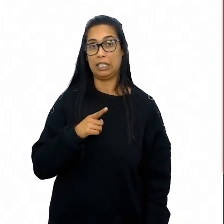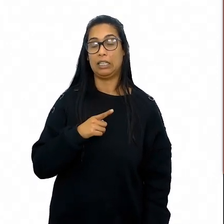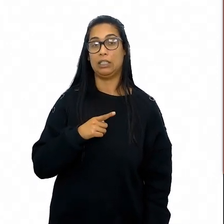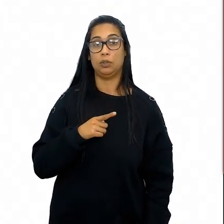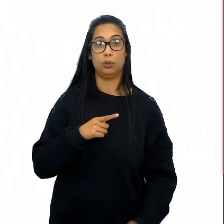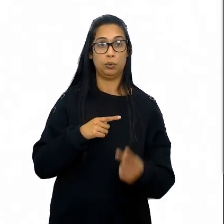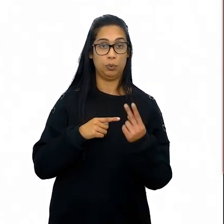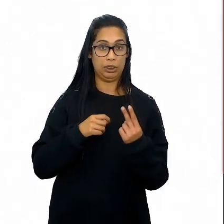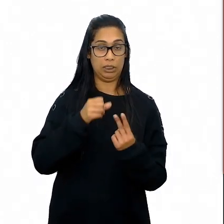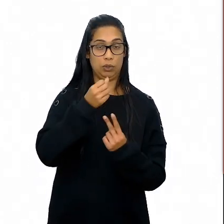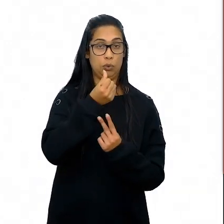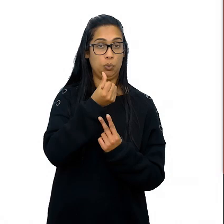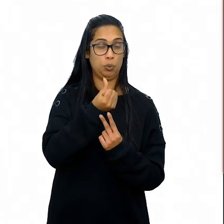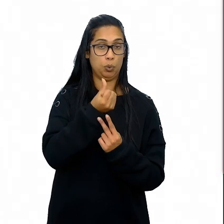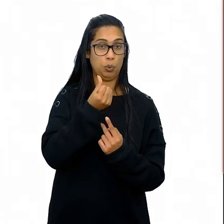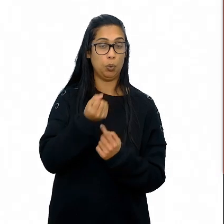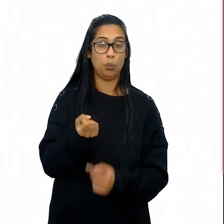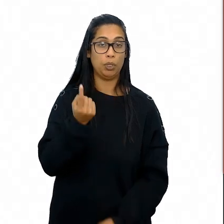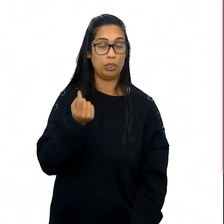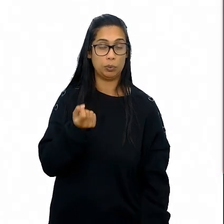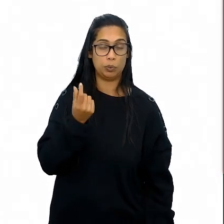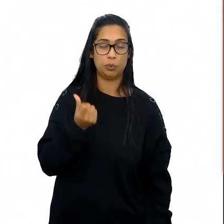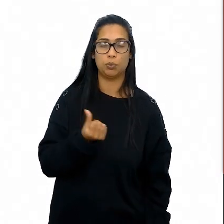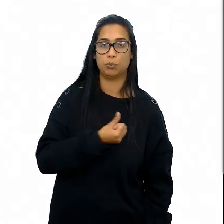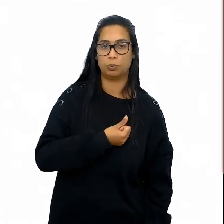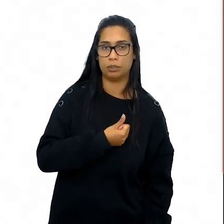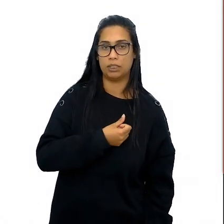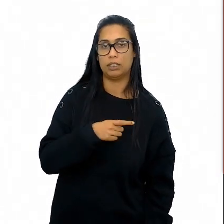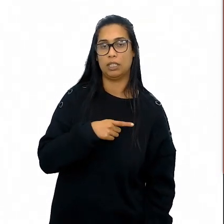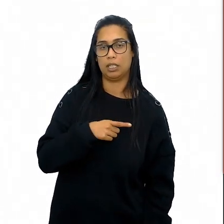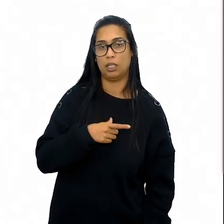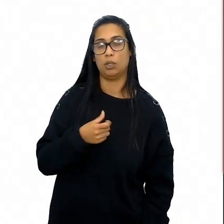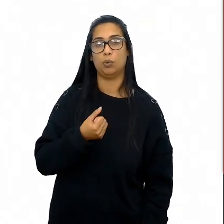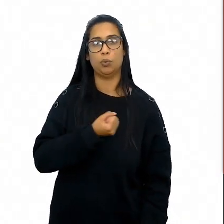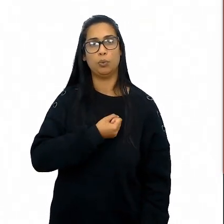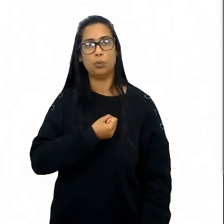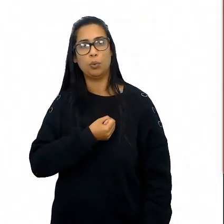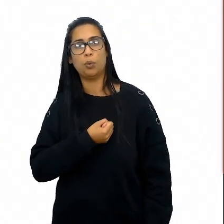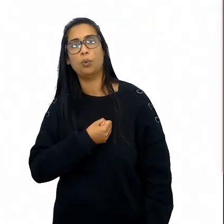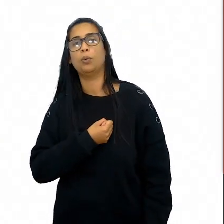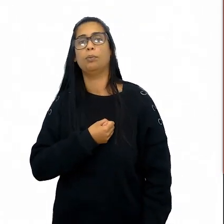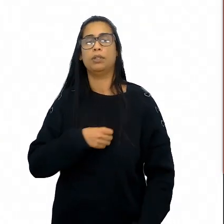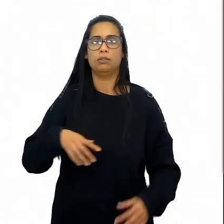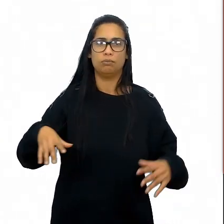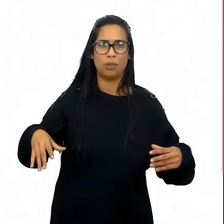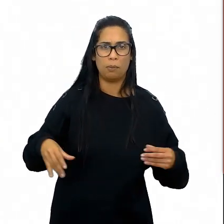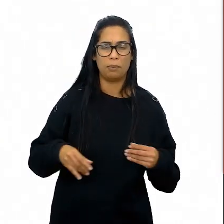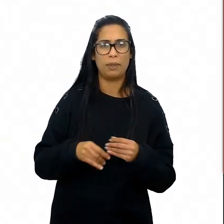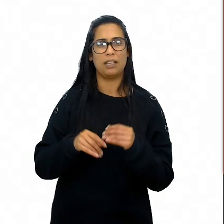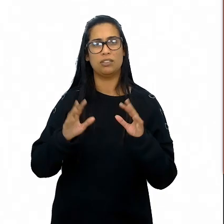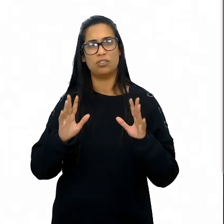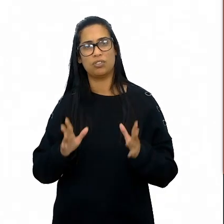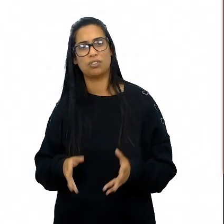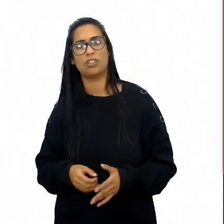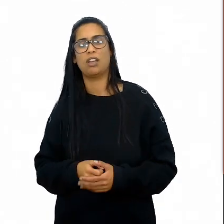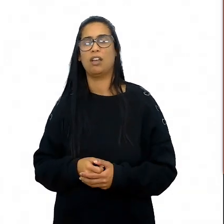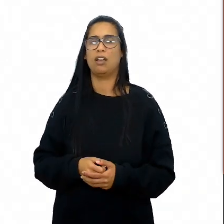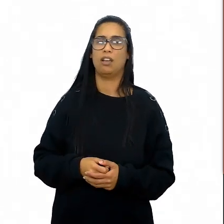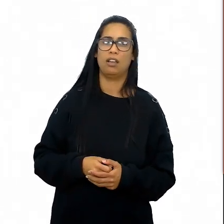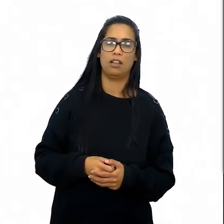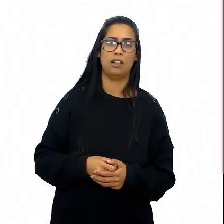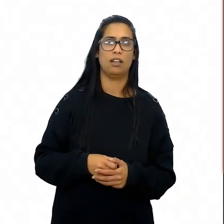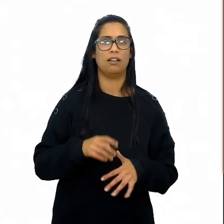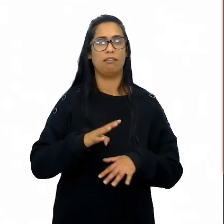objeto de conhecimento são as equações algébricas né os números complexos e equações polinomiais números